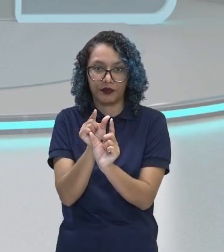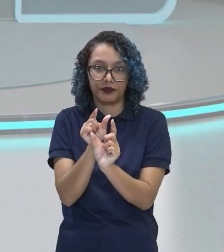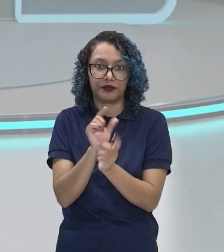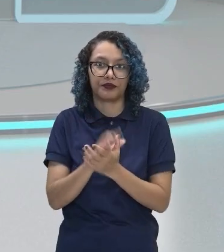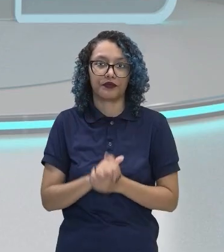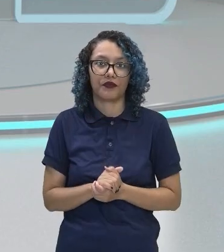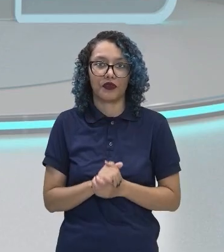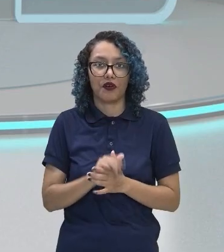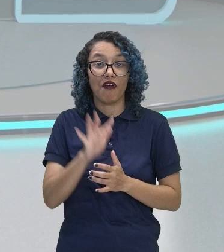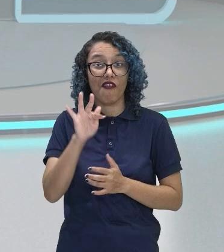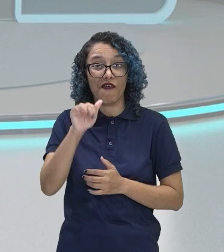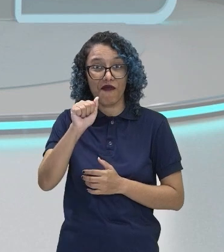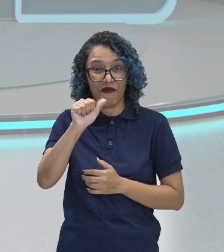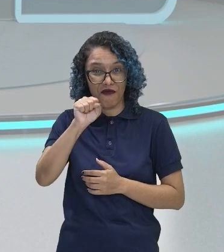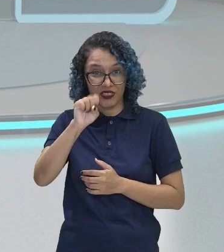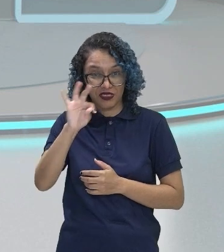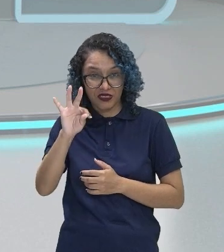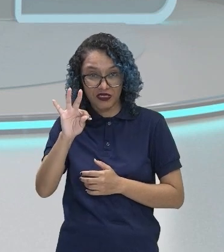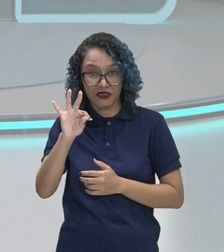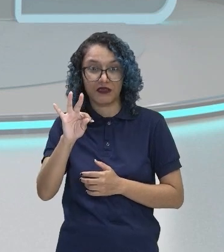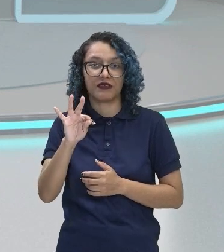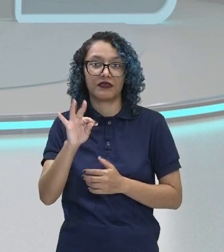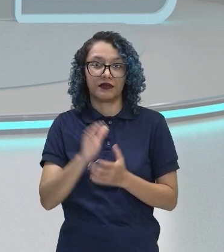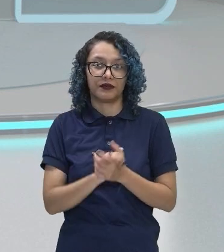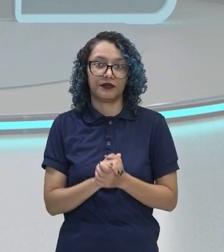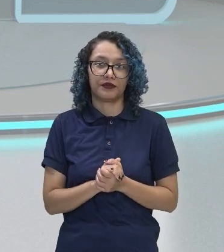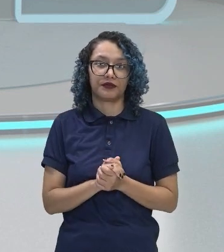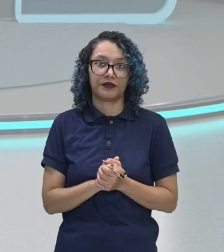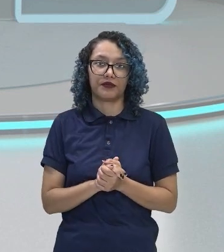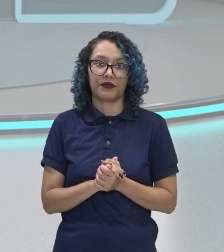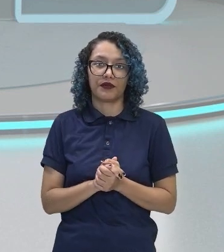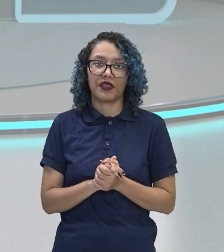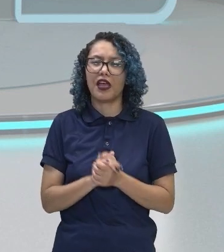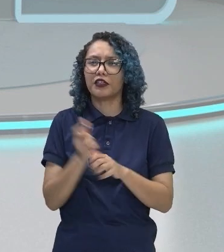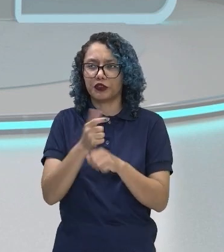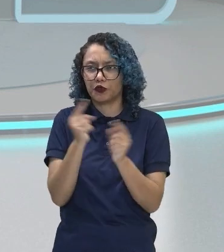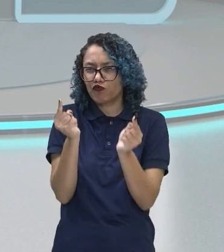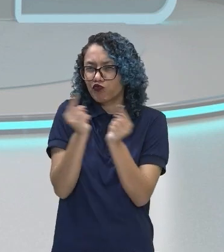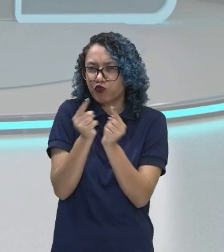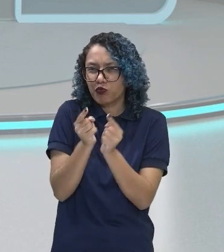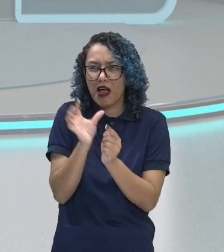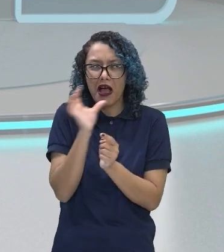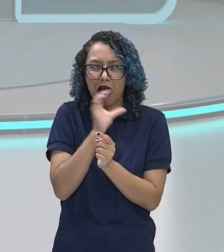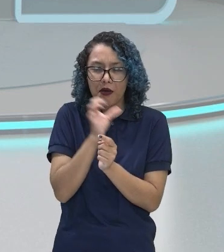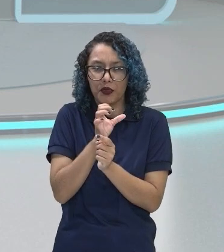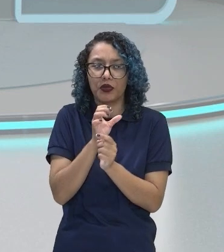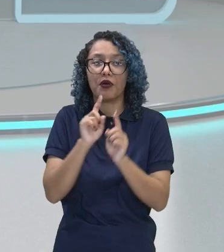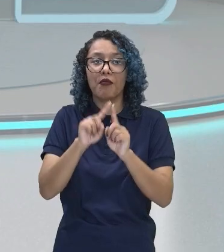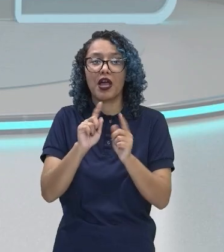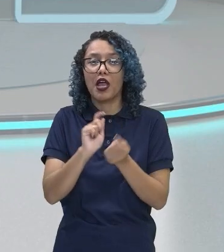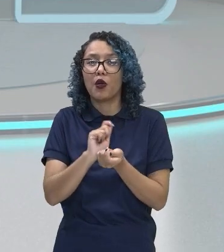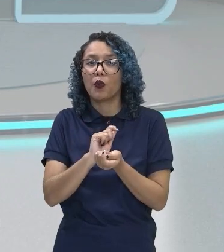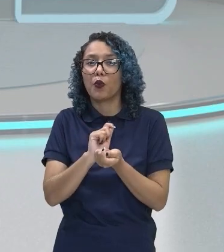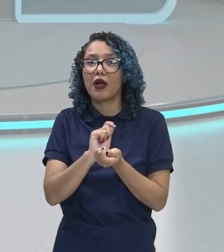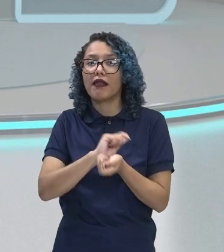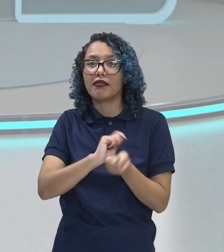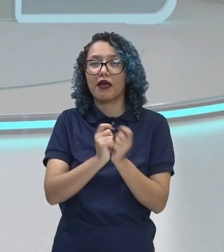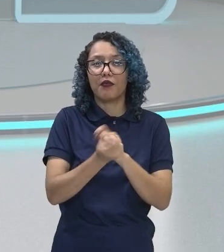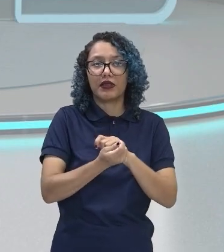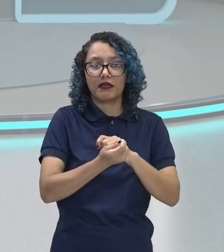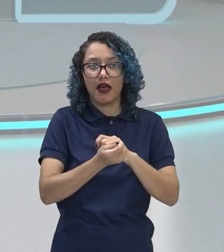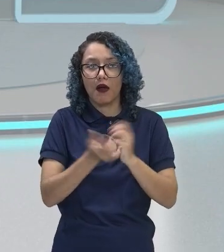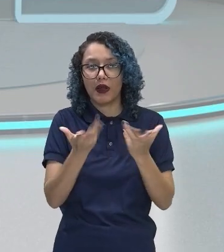fast, fast é um adjetivo curto. Como é que eu digo, transformo ele na sua forma, então,